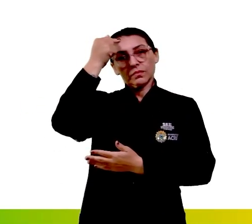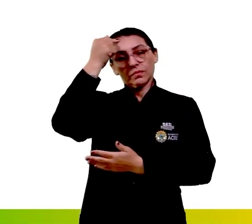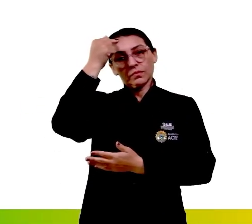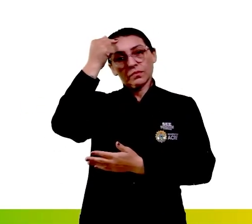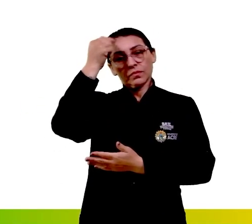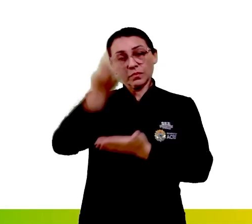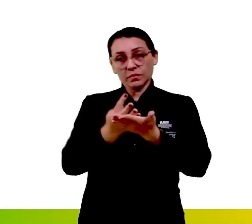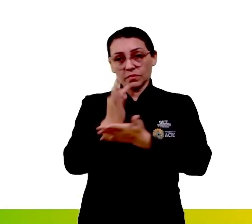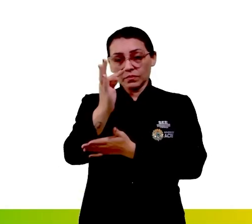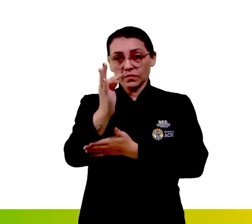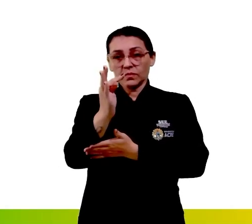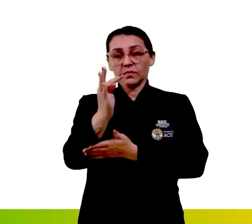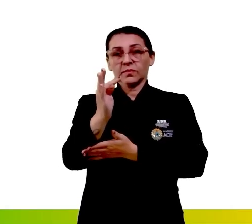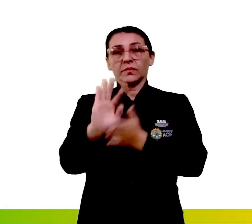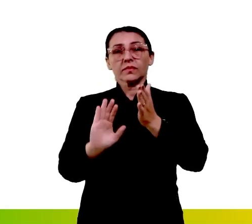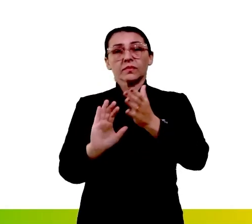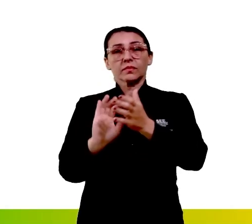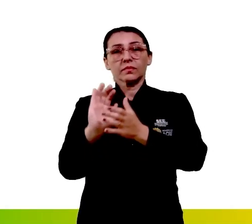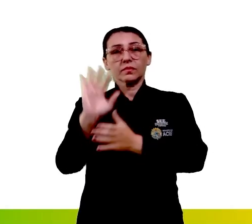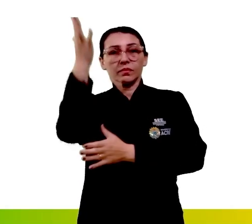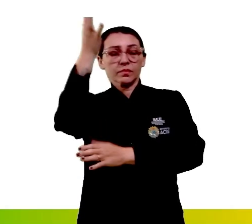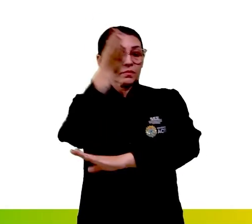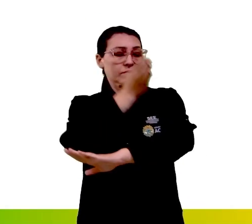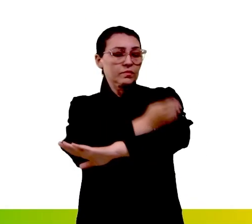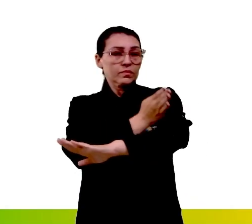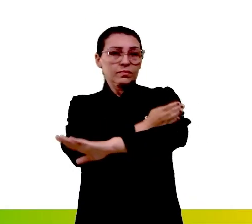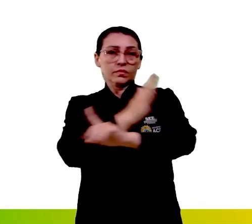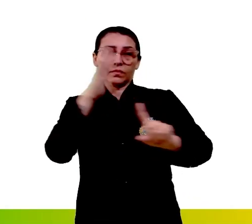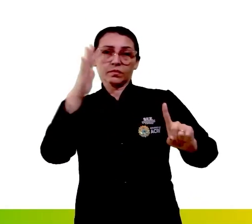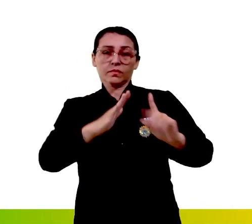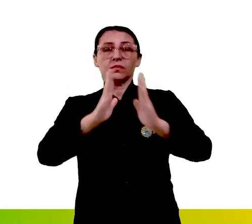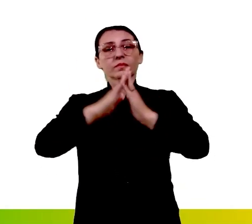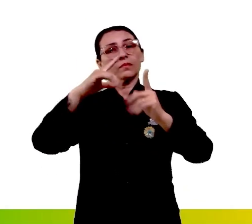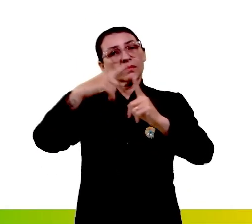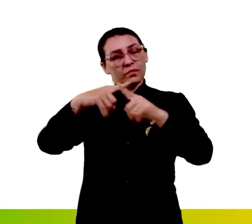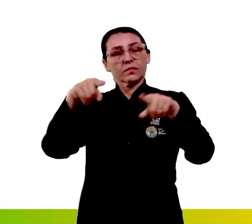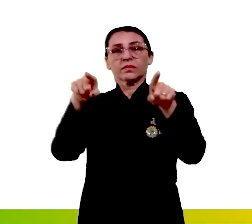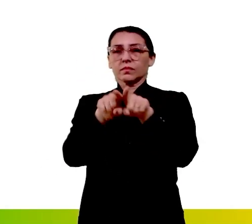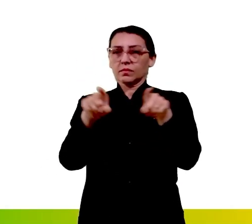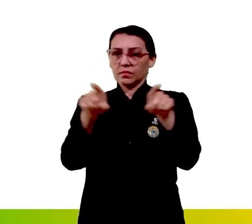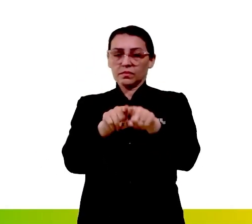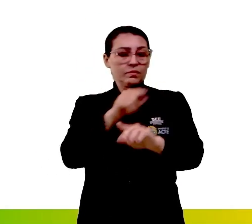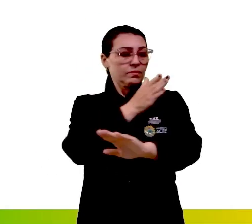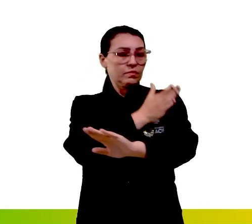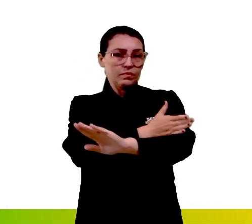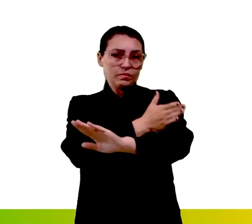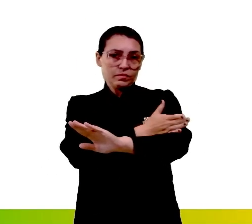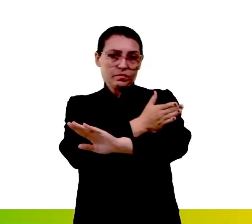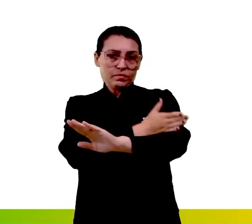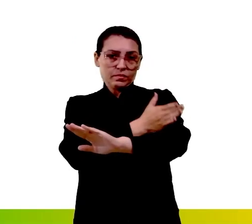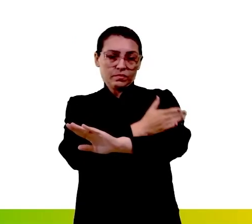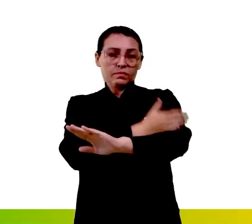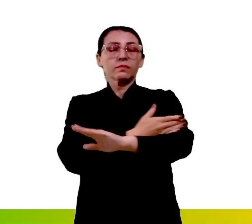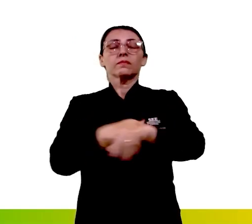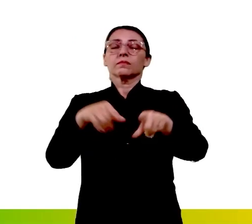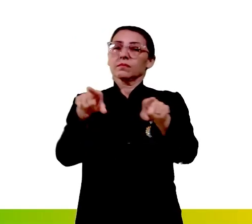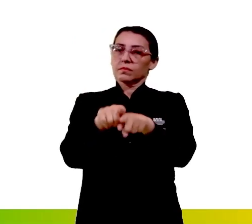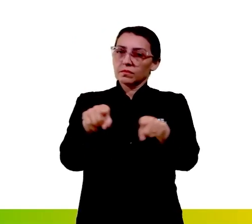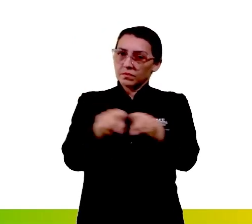teocêntrico aconteceu na Idade Média. E a influência da igreja também foi muito maior na Idade Média, embora ela